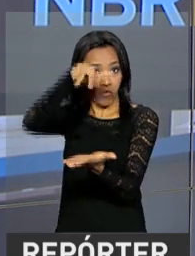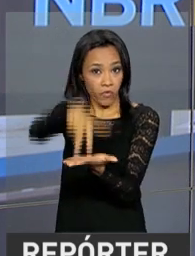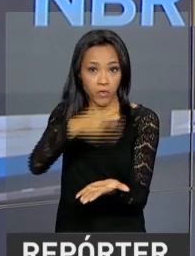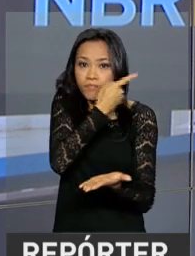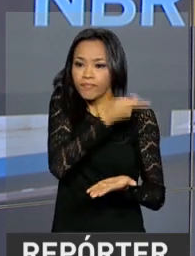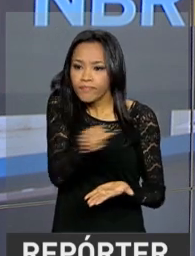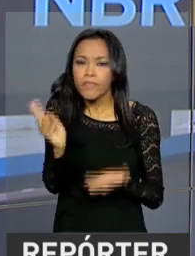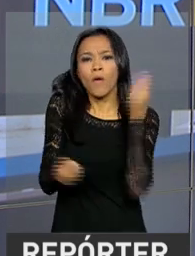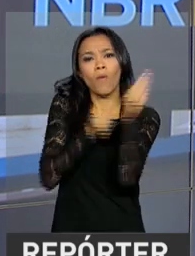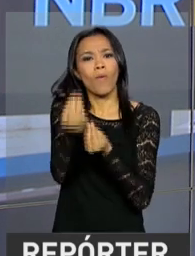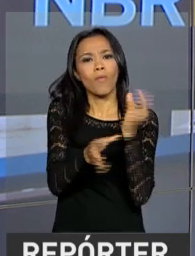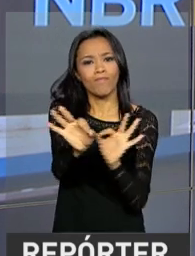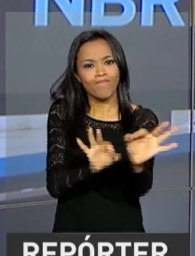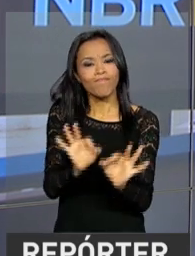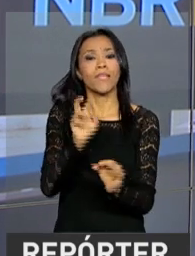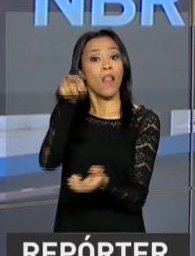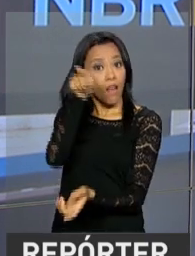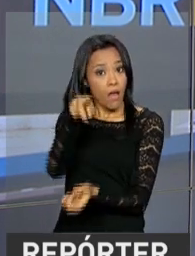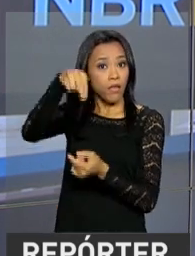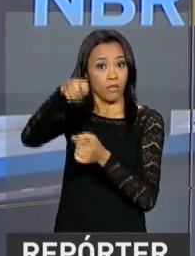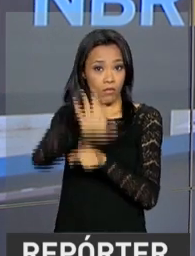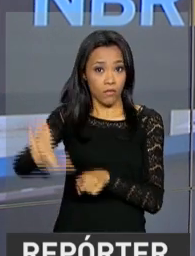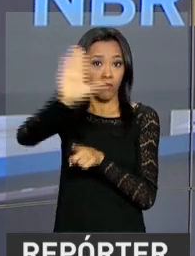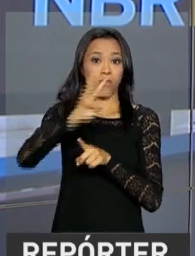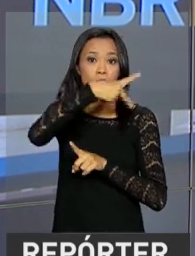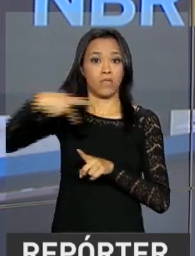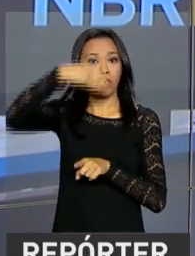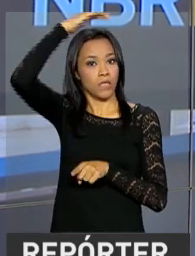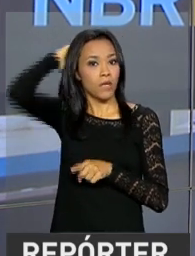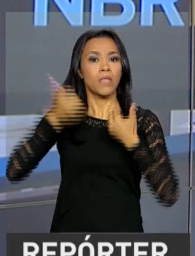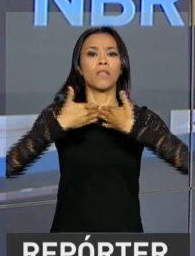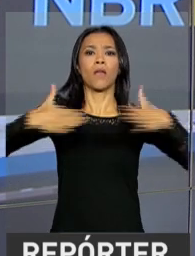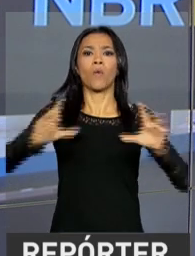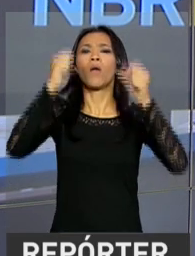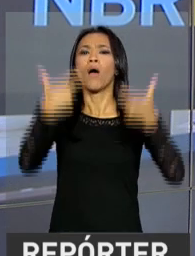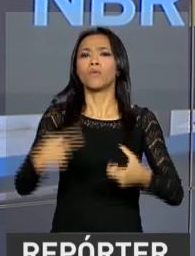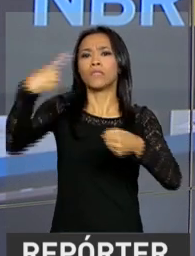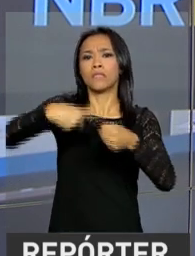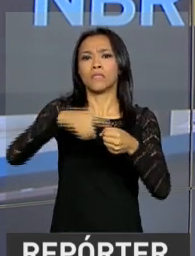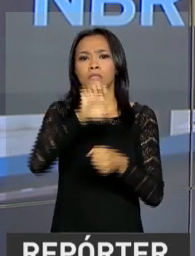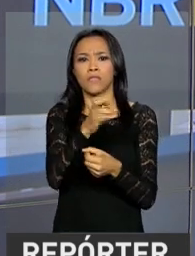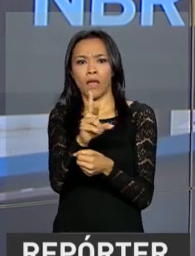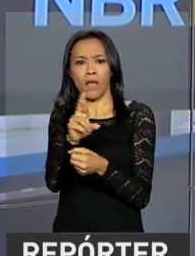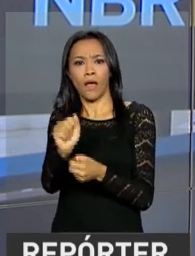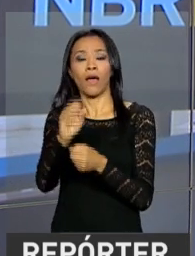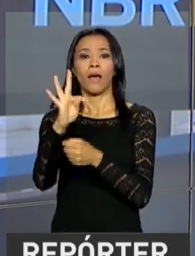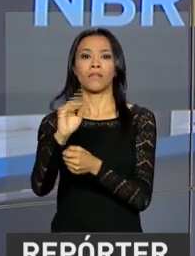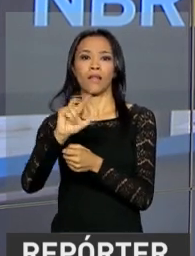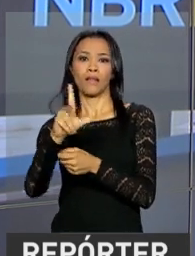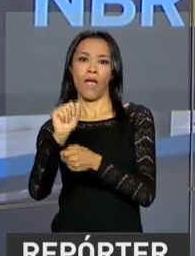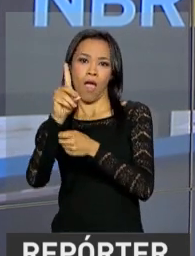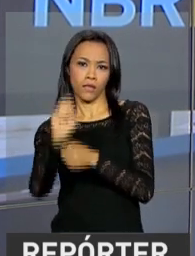leste do programa ainda no nordeste o presidente temer inaugura em Serra Talhada o novo prédio do campus do